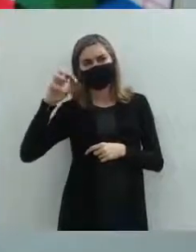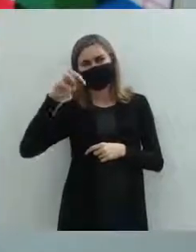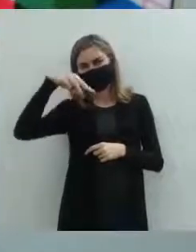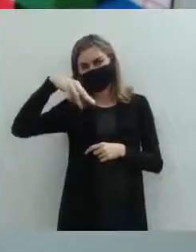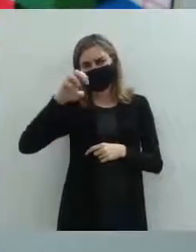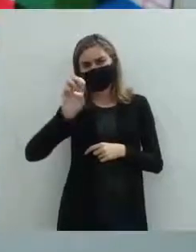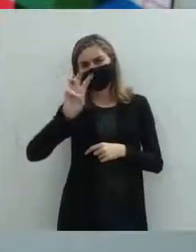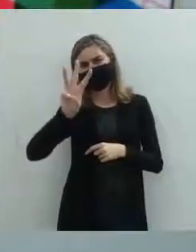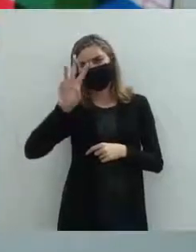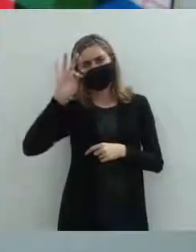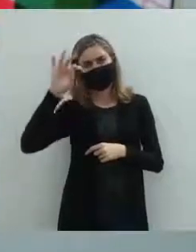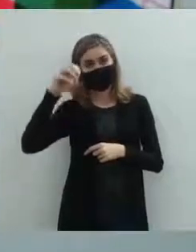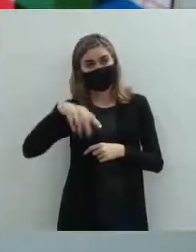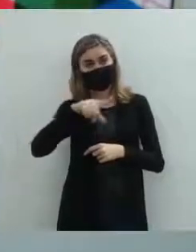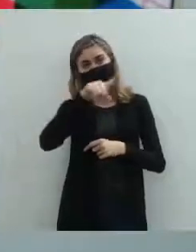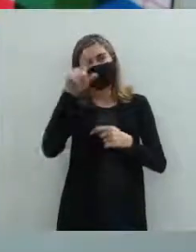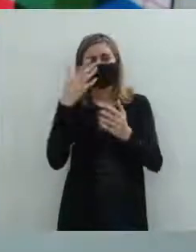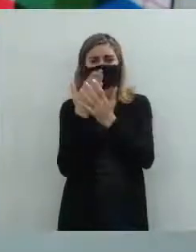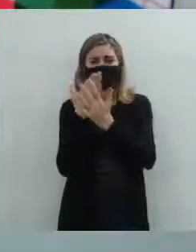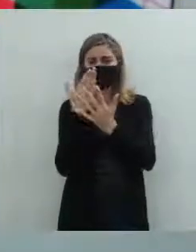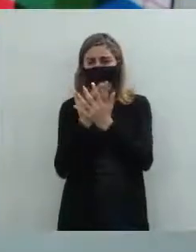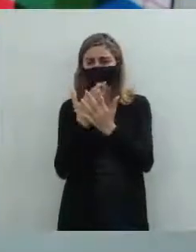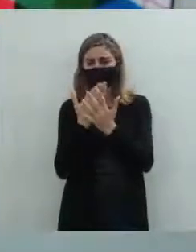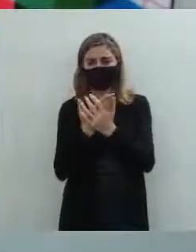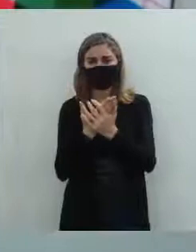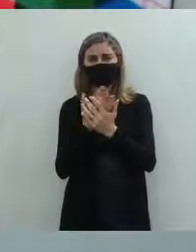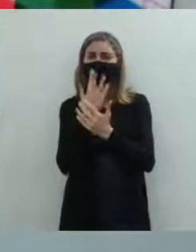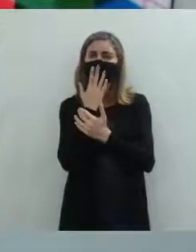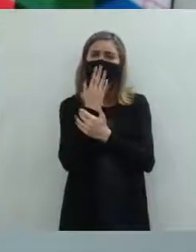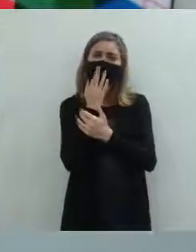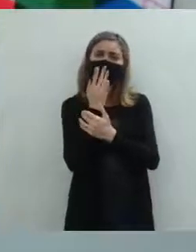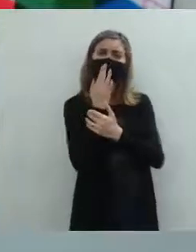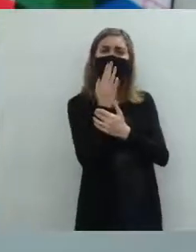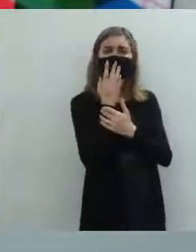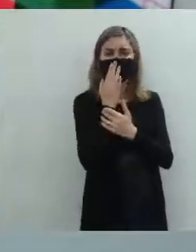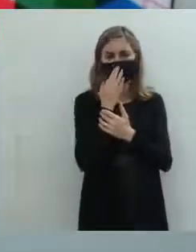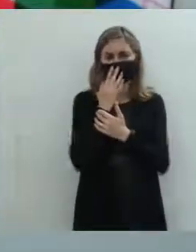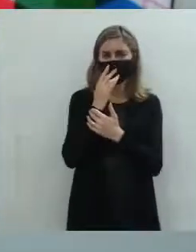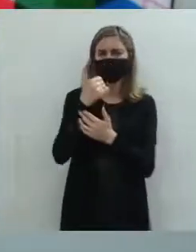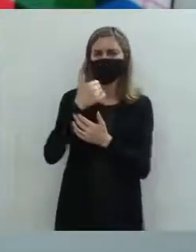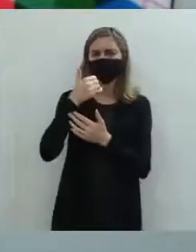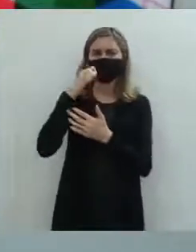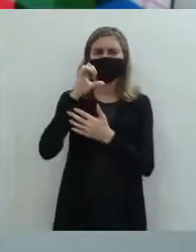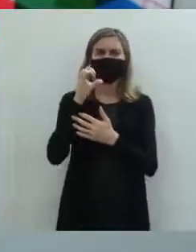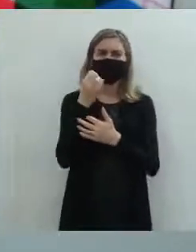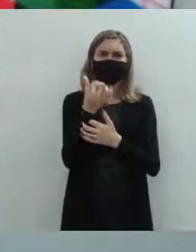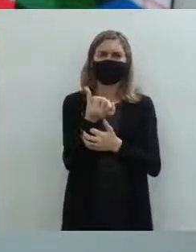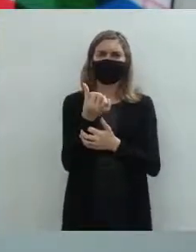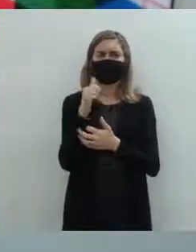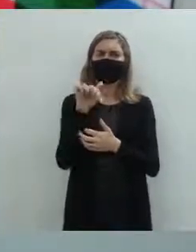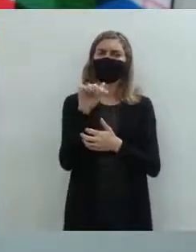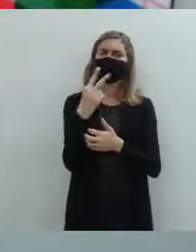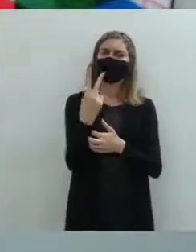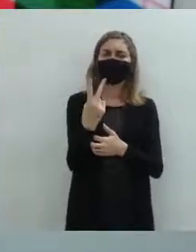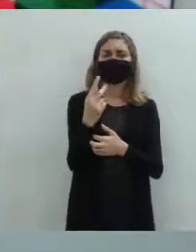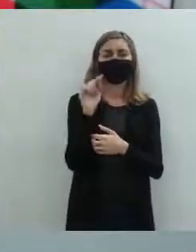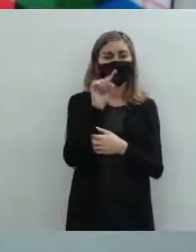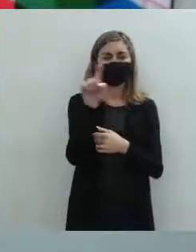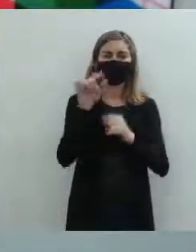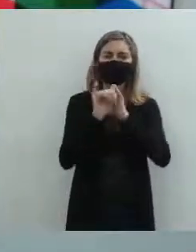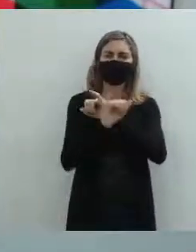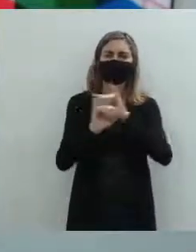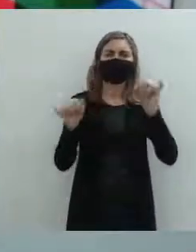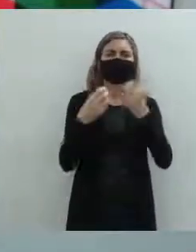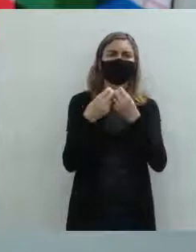vai fazer uns estudos sobre a questão das cores, e aí, em 1672, ele